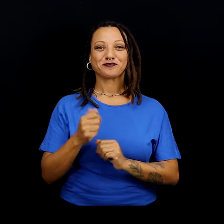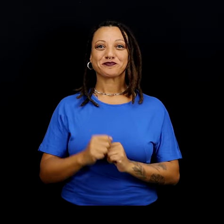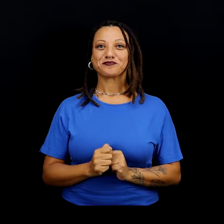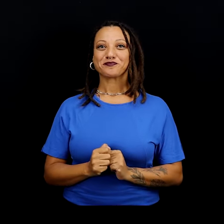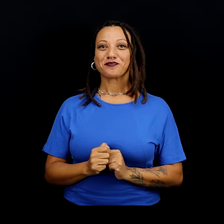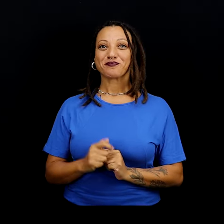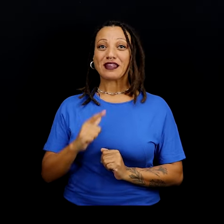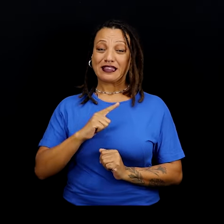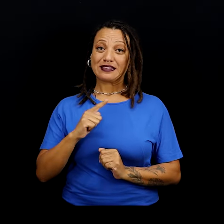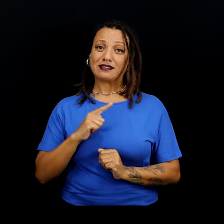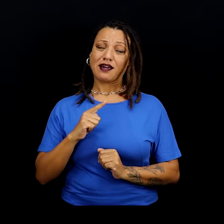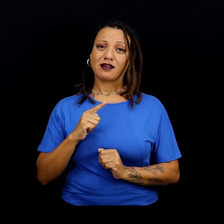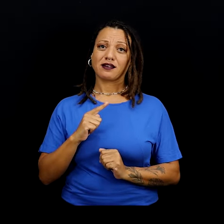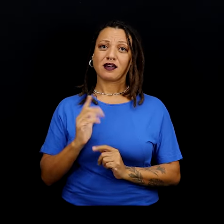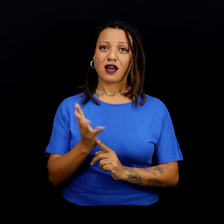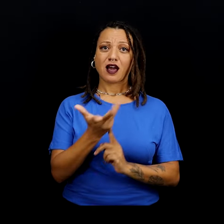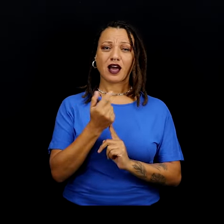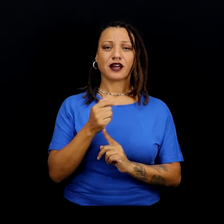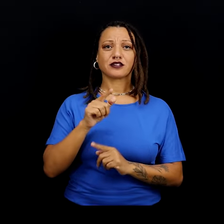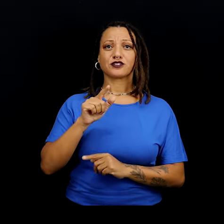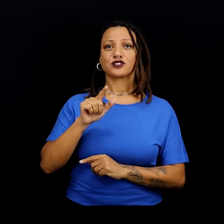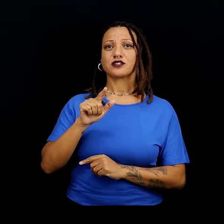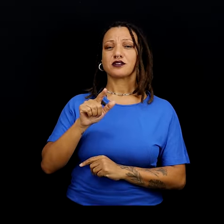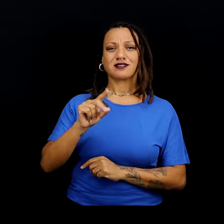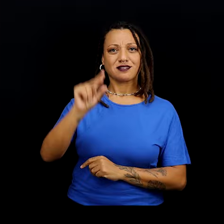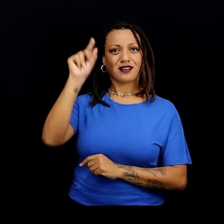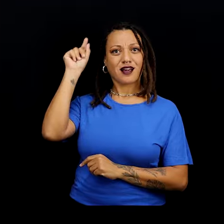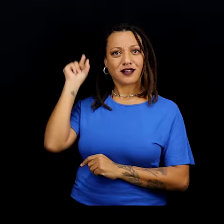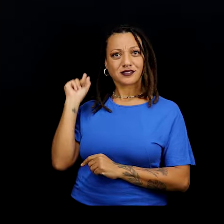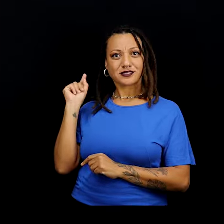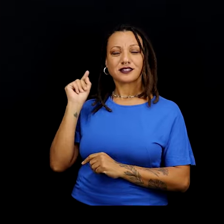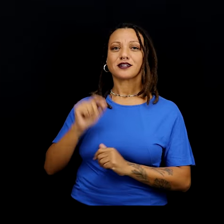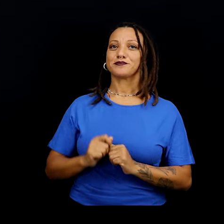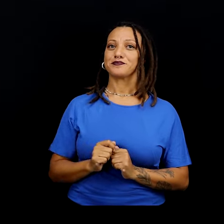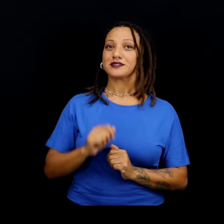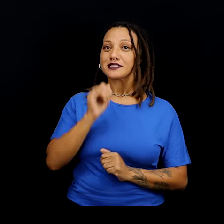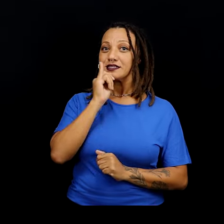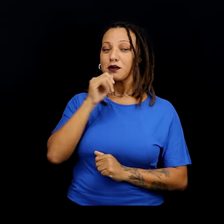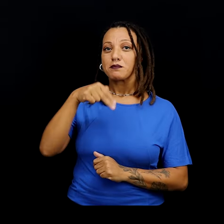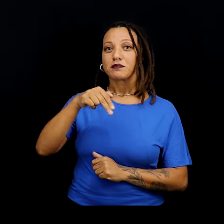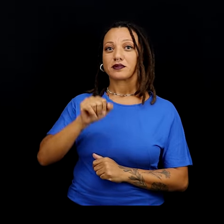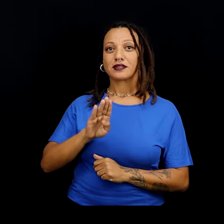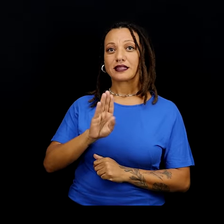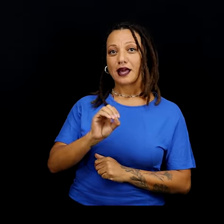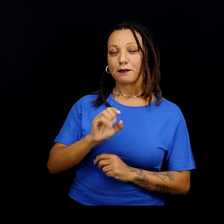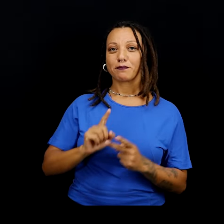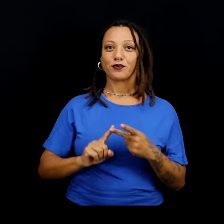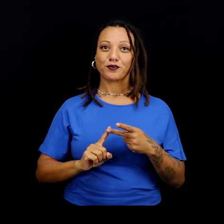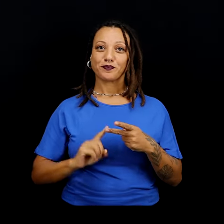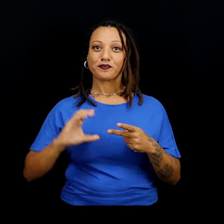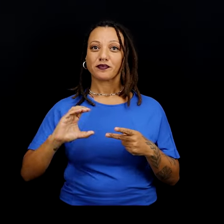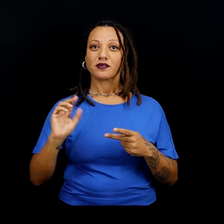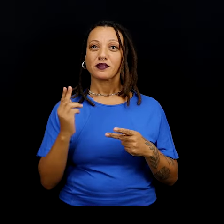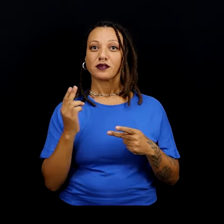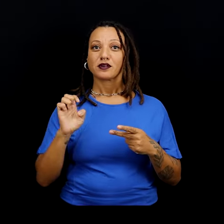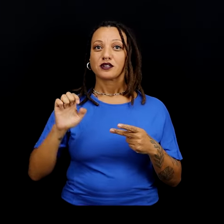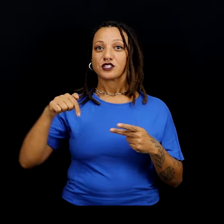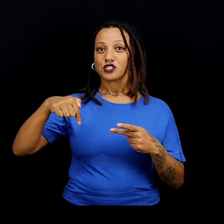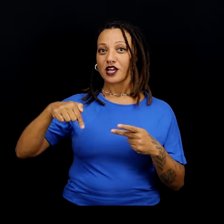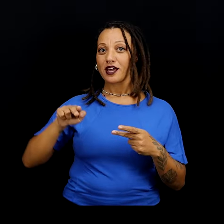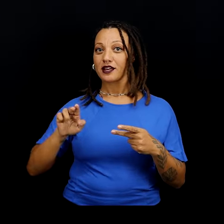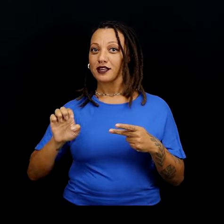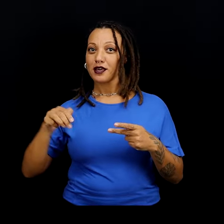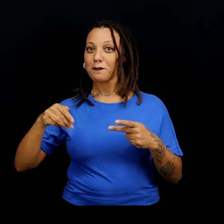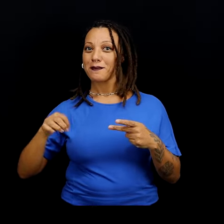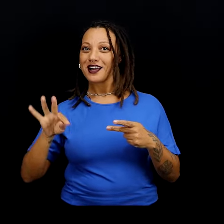esquerda, a gente tem essas obras que são as mais clássicas, né? Tem o Nabo, tem o Checkmate, que inclusive dá